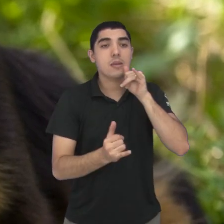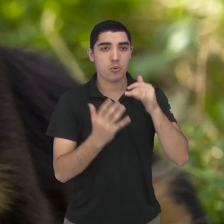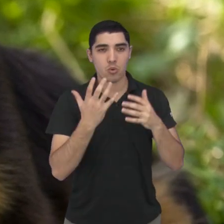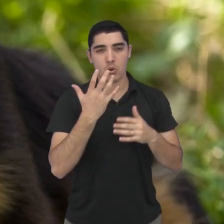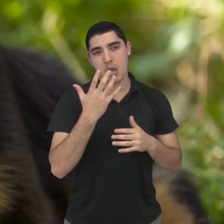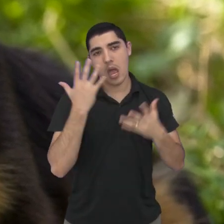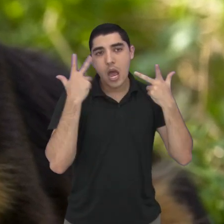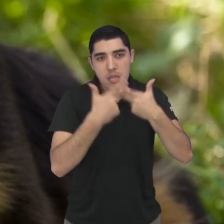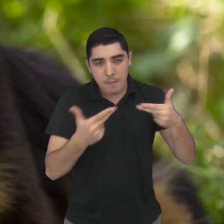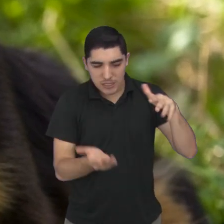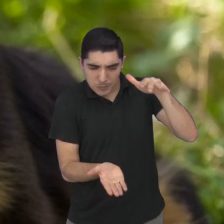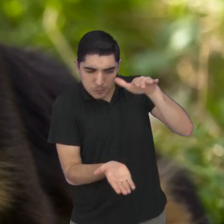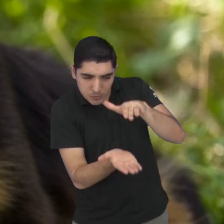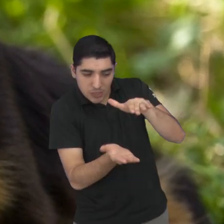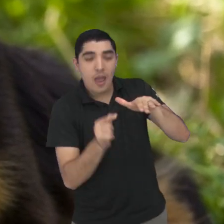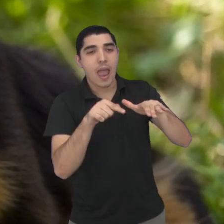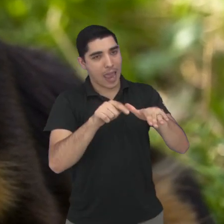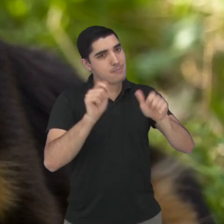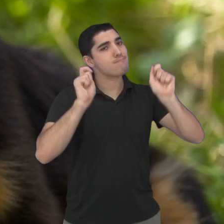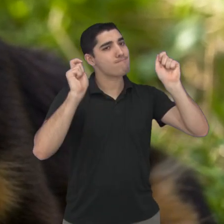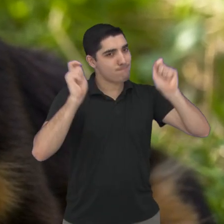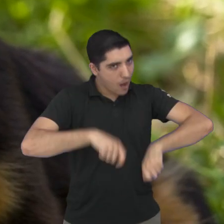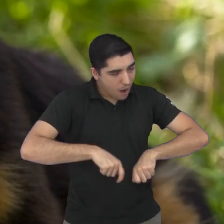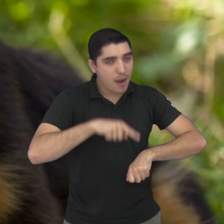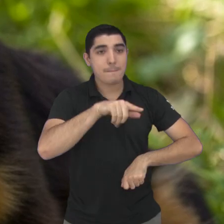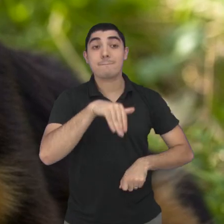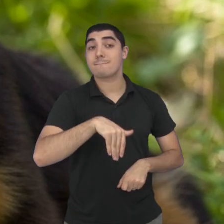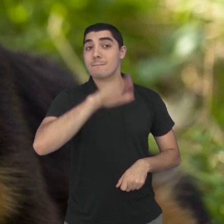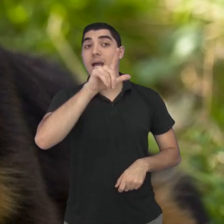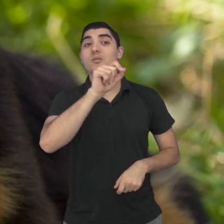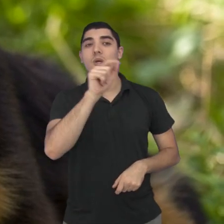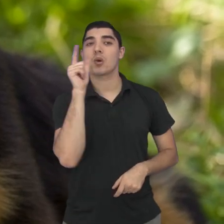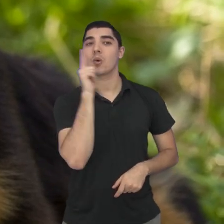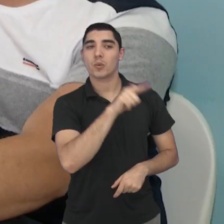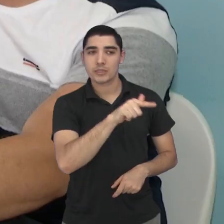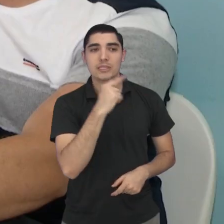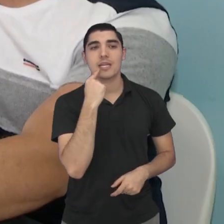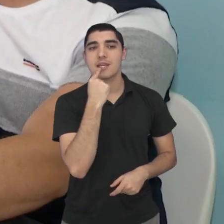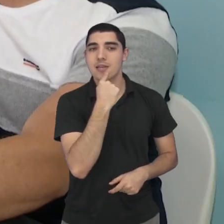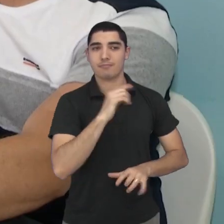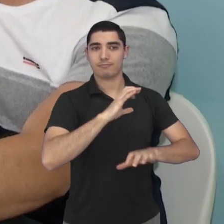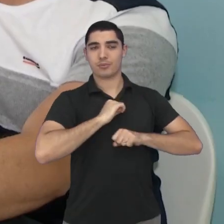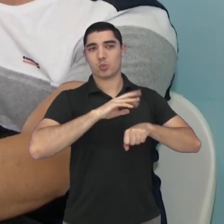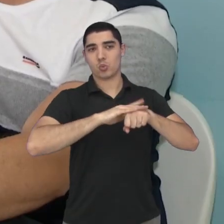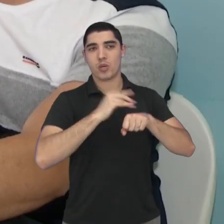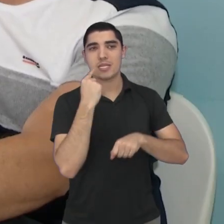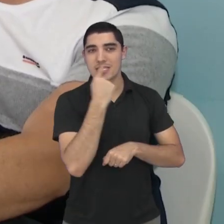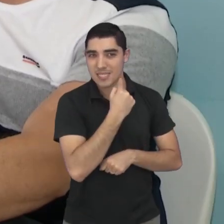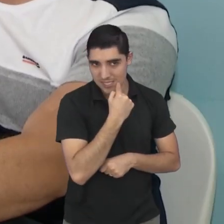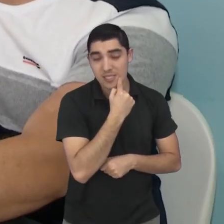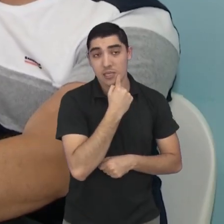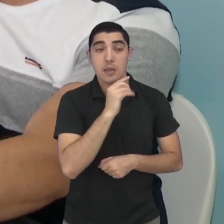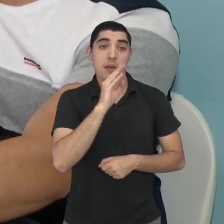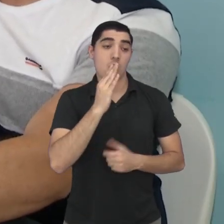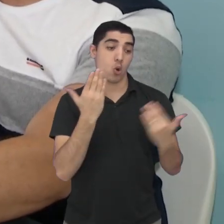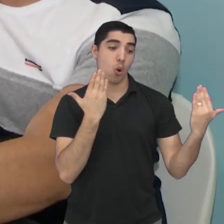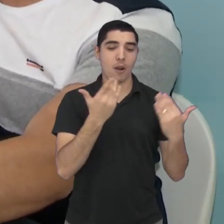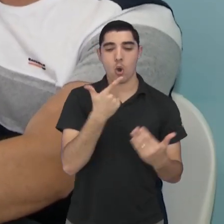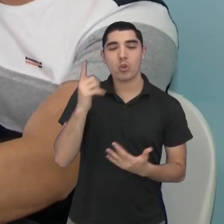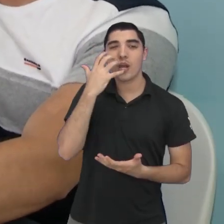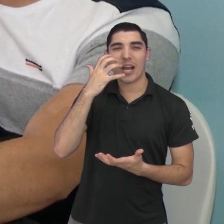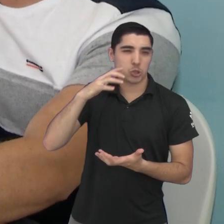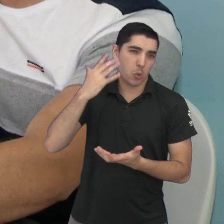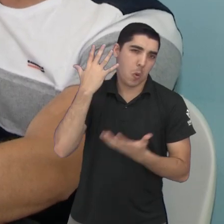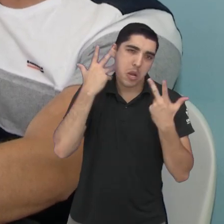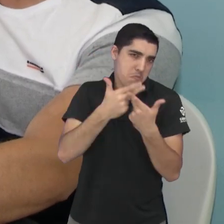e pequenas têm uma tendência maior ao desenvolvimento de doença periodontal do que raças de grande porte, por exemplo. Fora essa